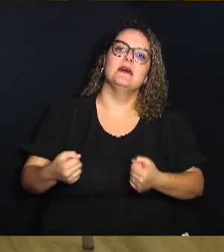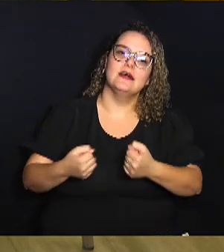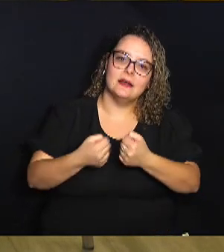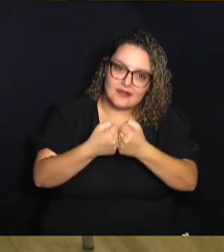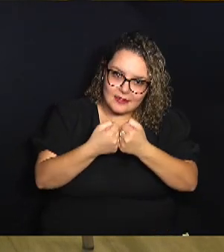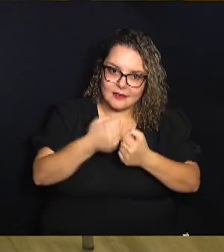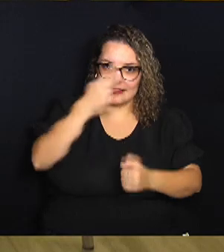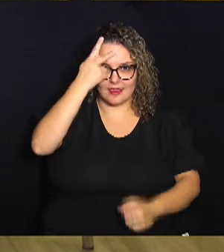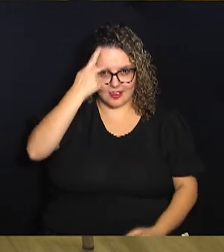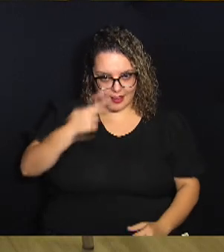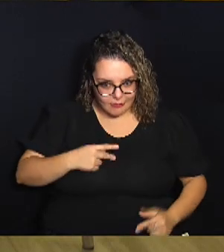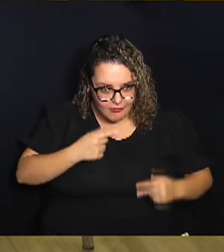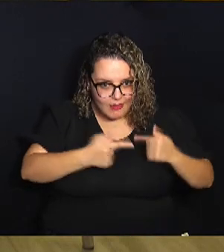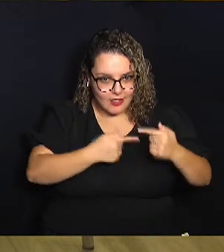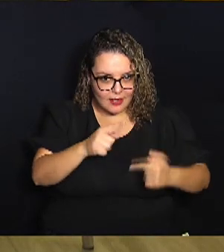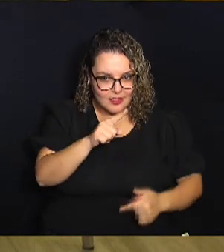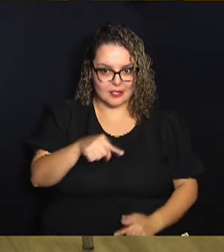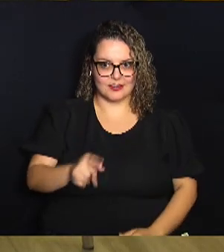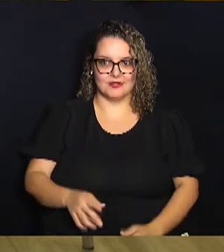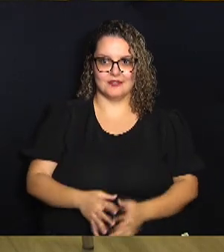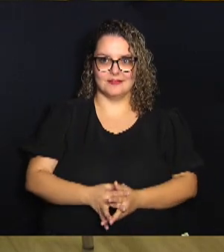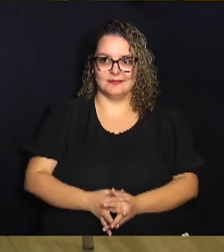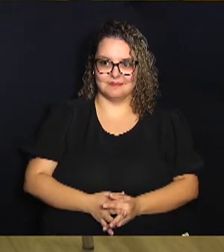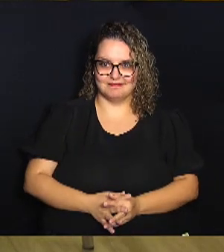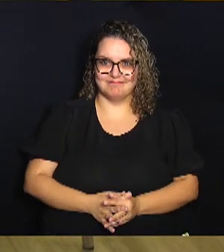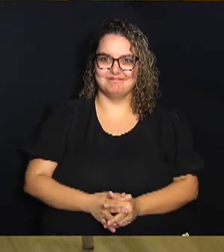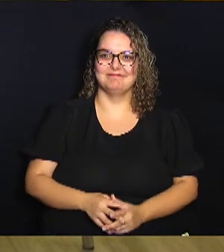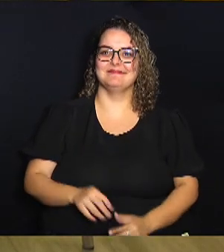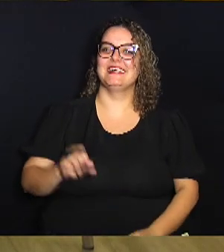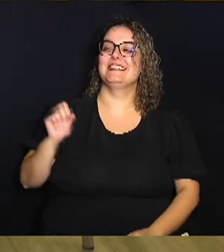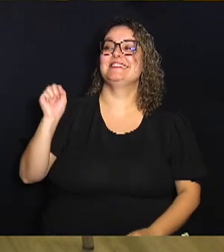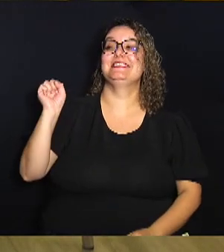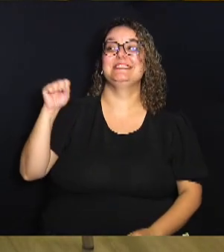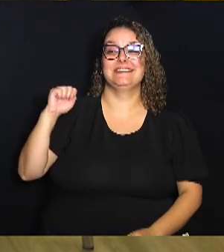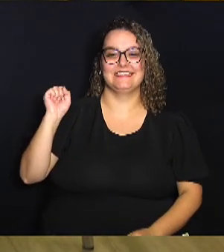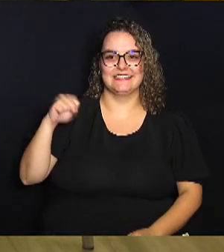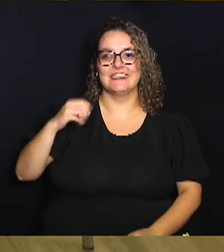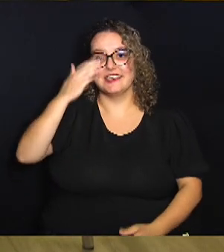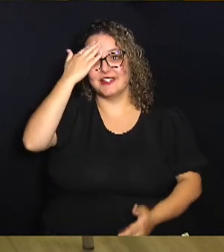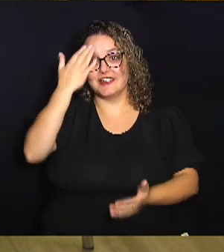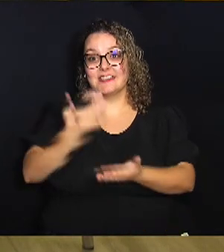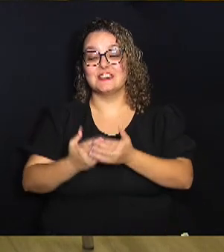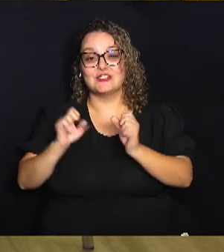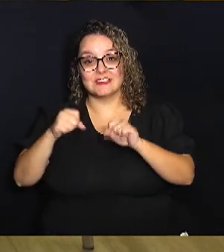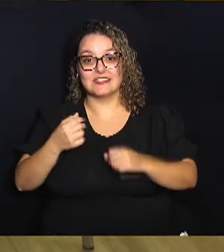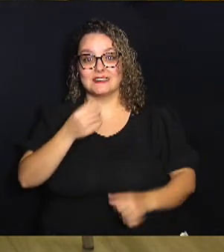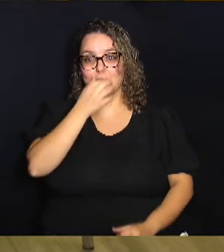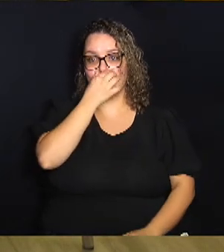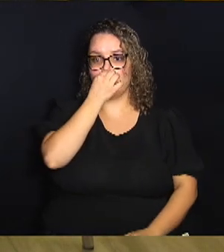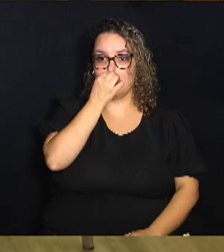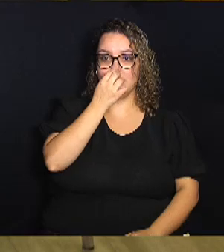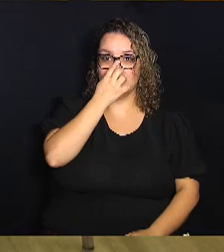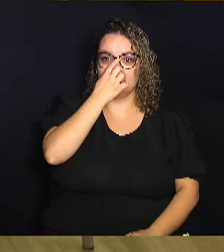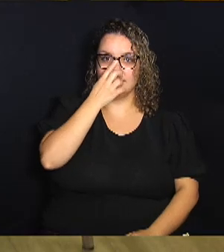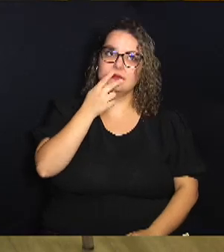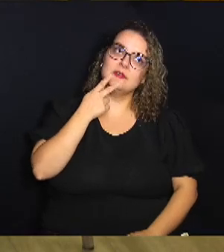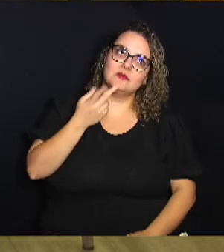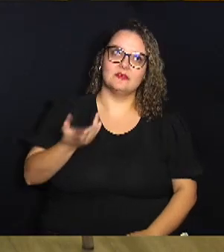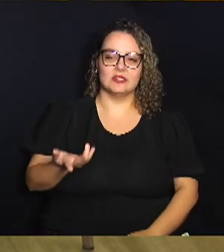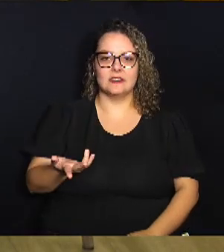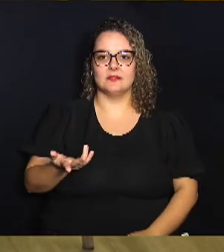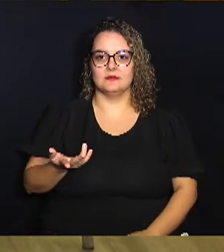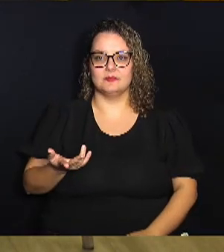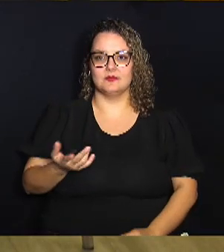a própria geração Z? Raul? Sim, eu acredito que sim, né? A gente vê, vamos falar assim, do mundo